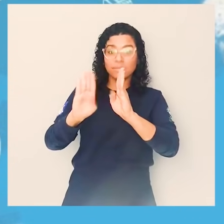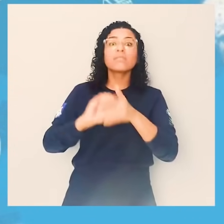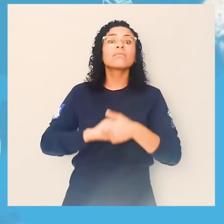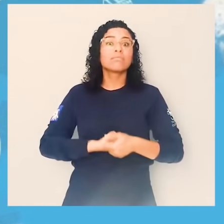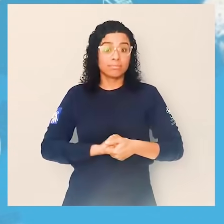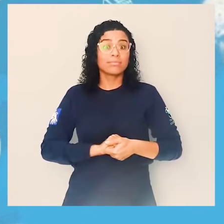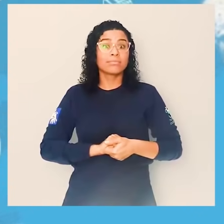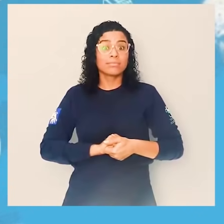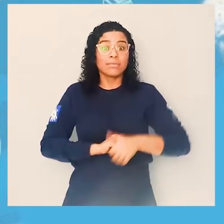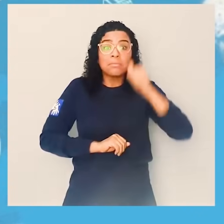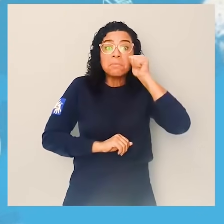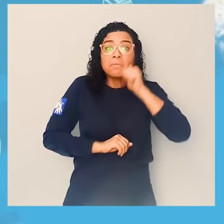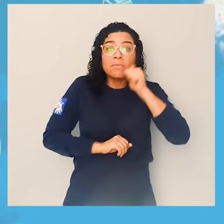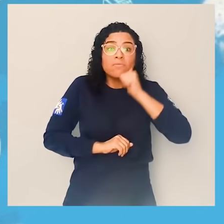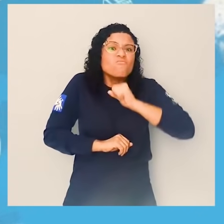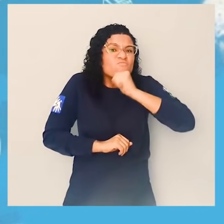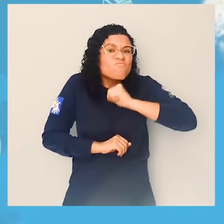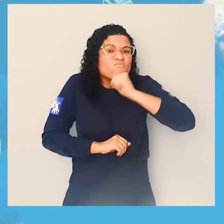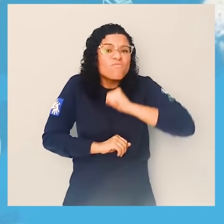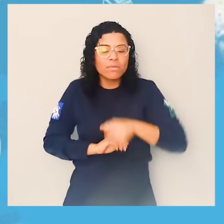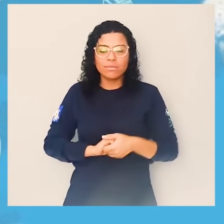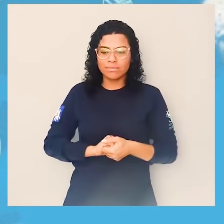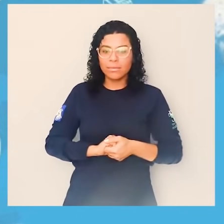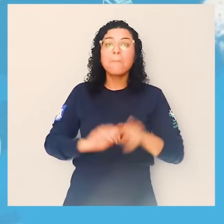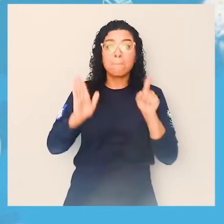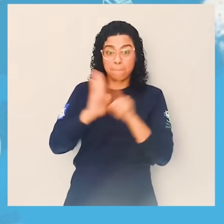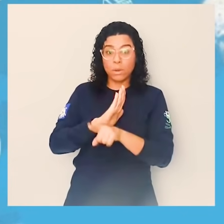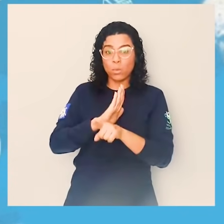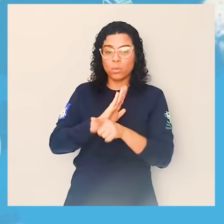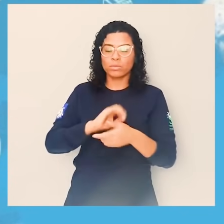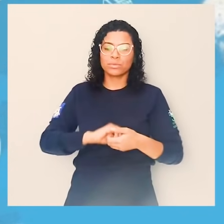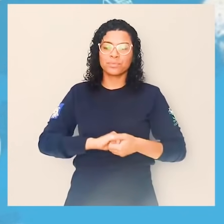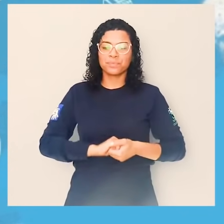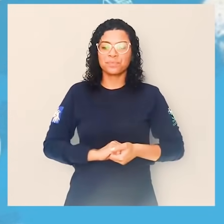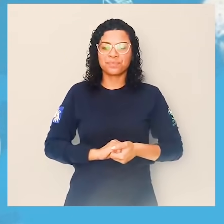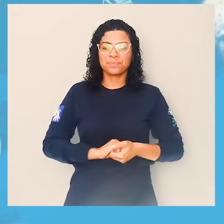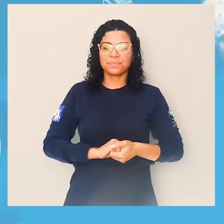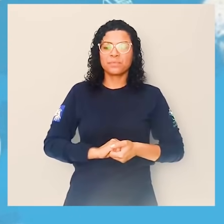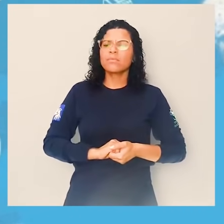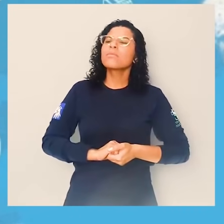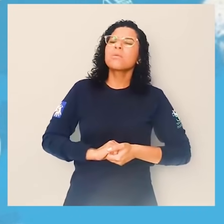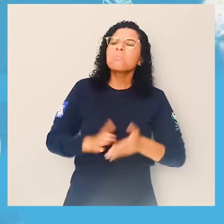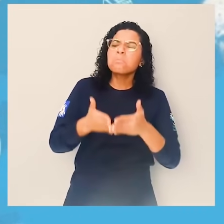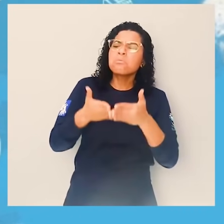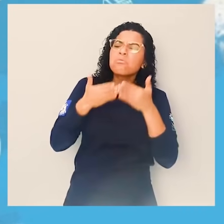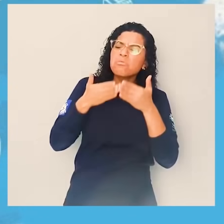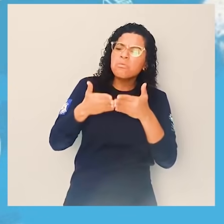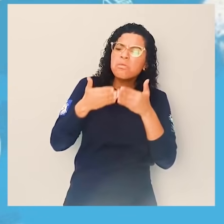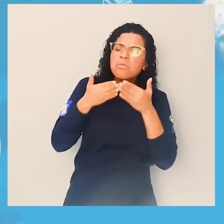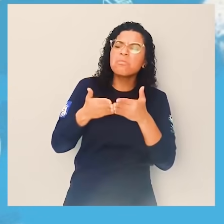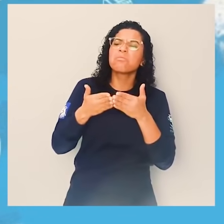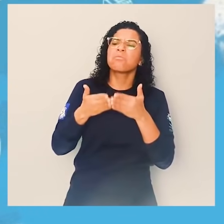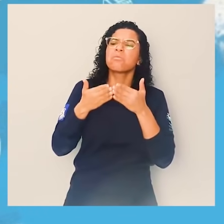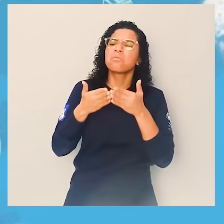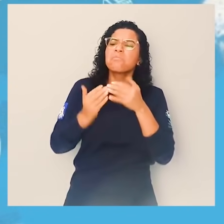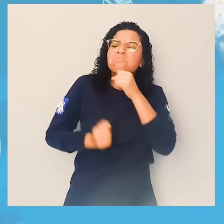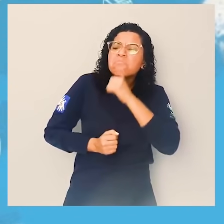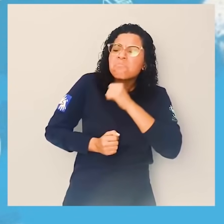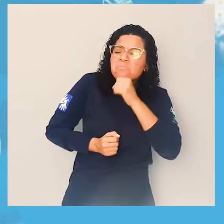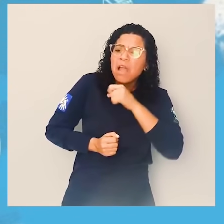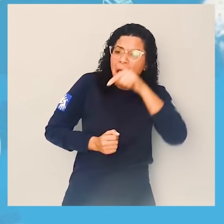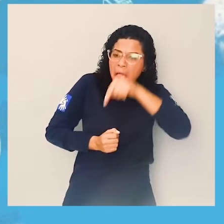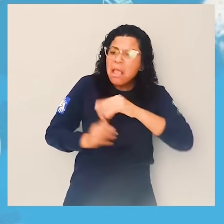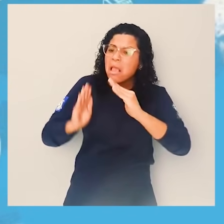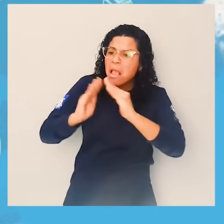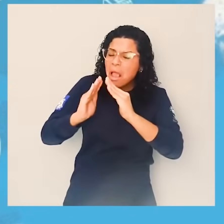e apareceu uma velha. O reizinho fez a mesma pergunta que ele fazia em todo lugar. Por favor, minha